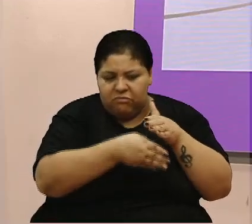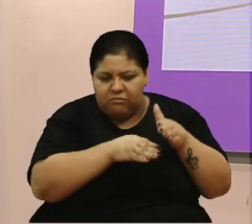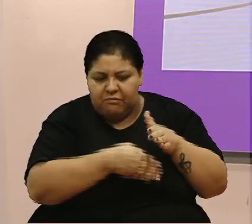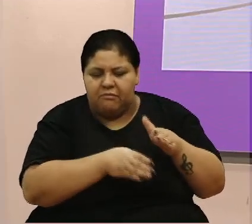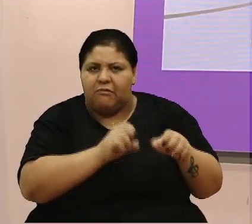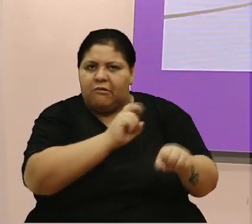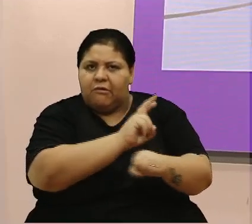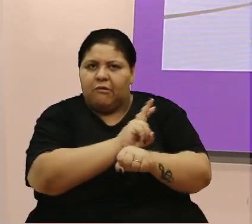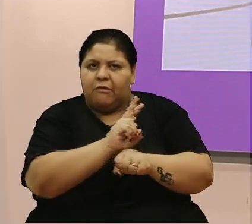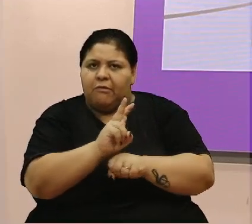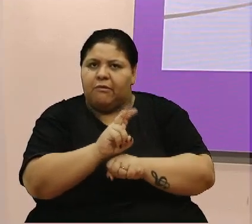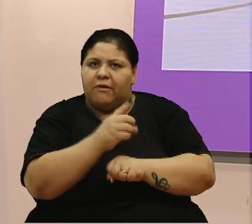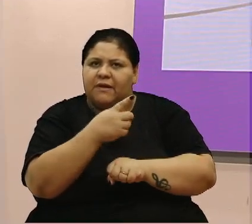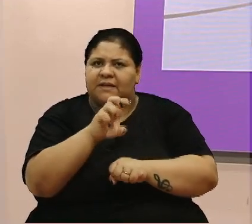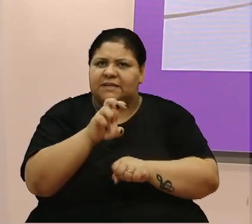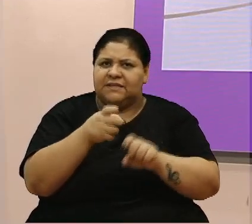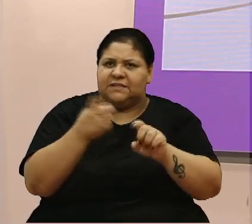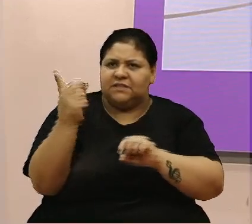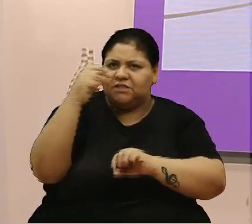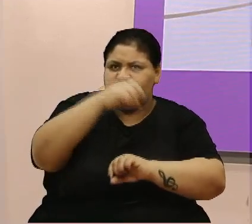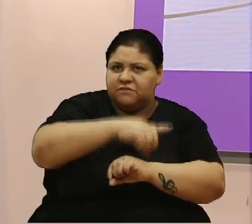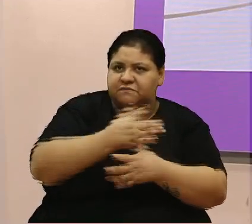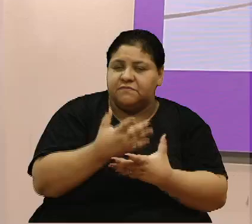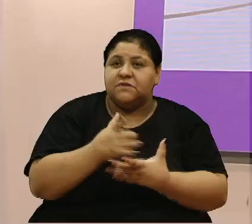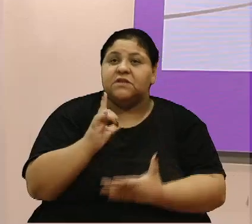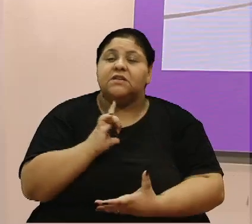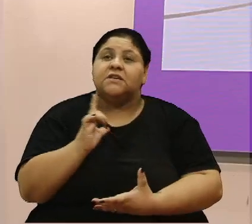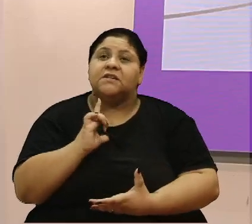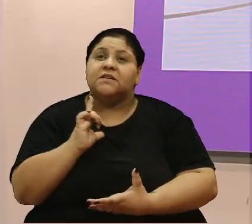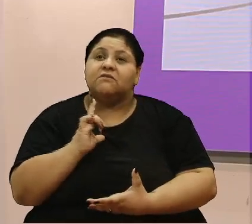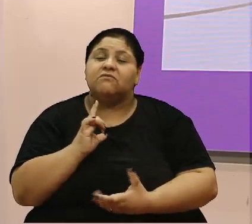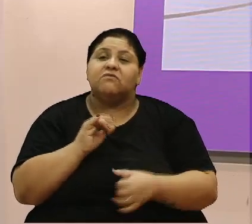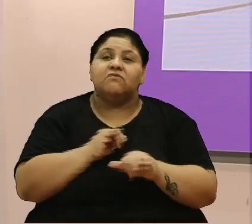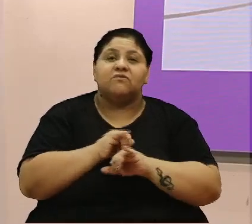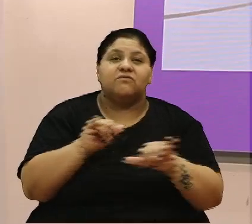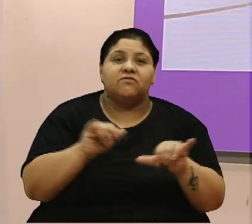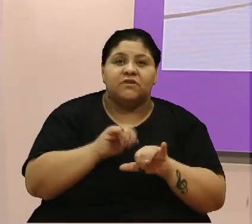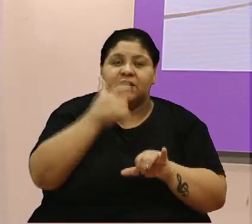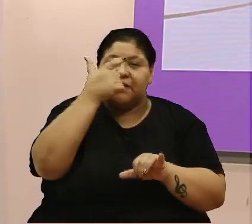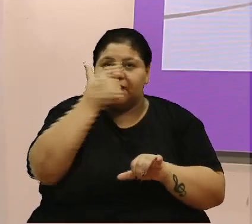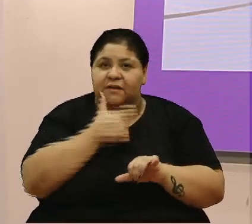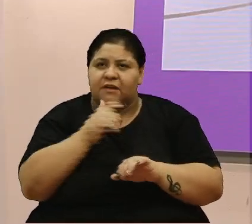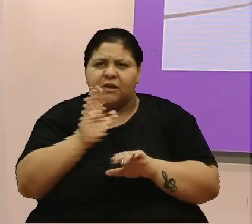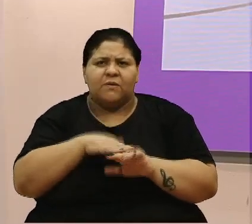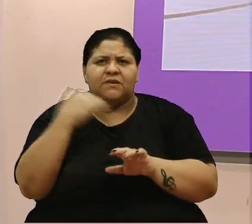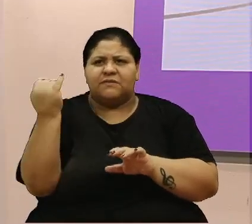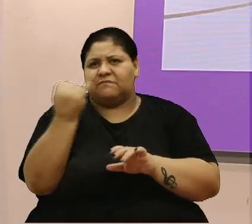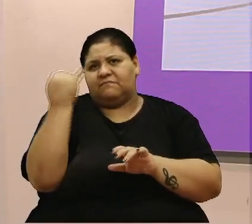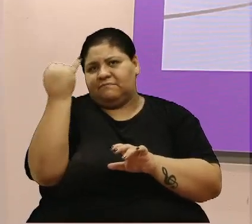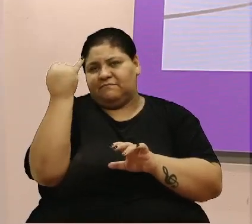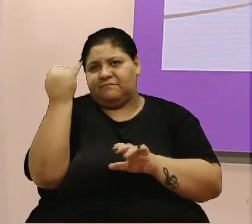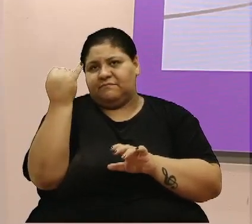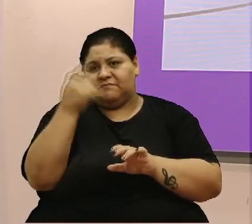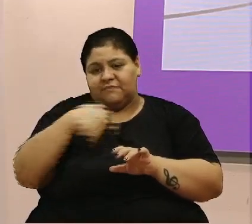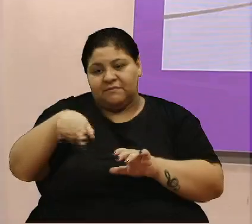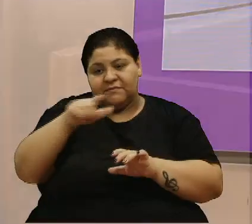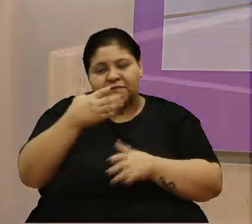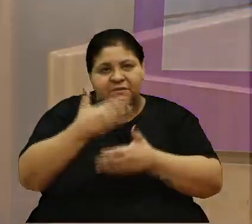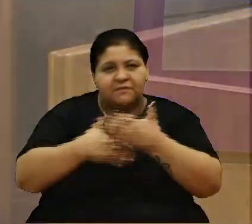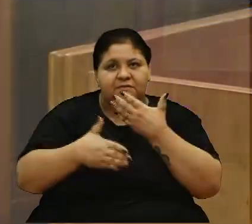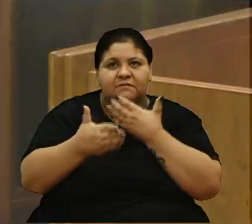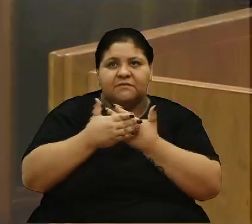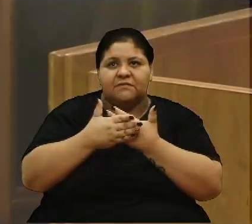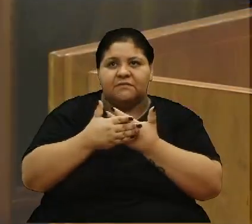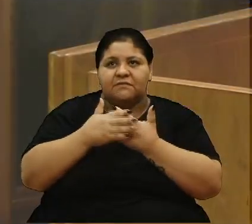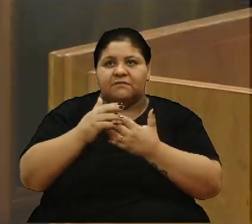ali por 15 dias. E aí tem essa informação que eu acho que é o mais importante para nós todos